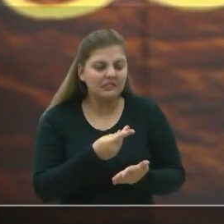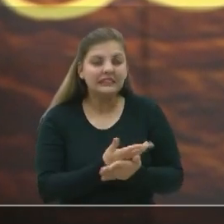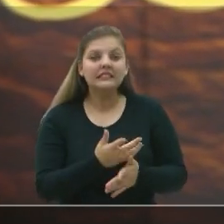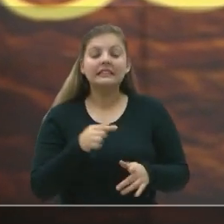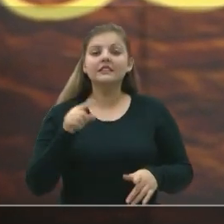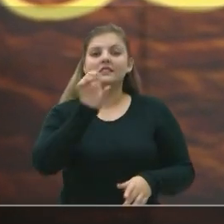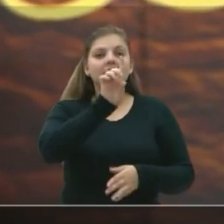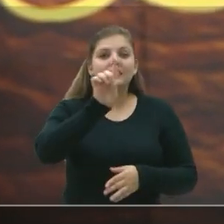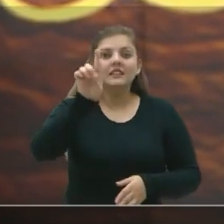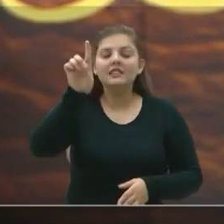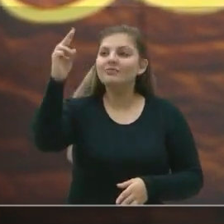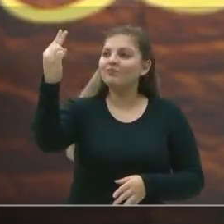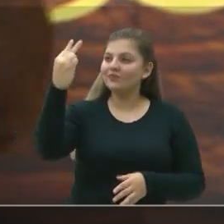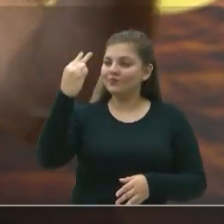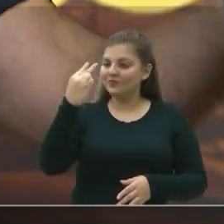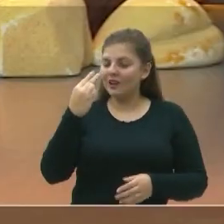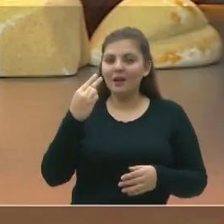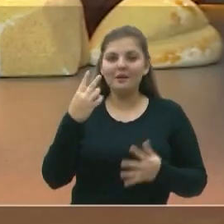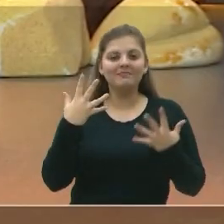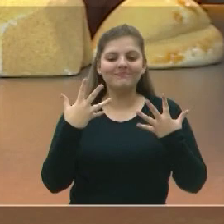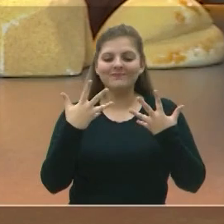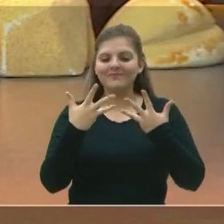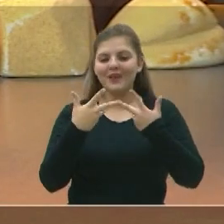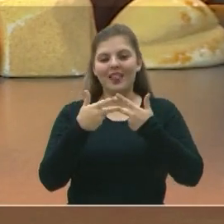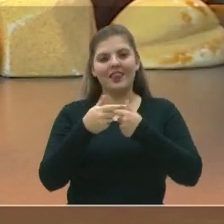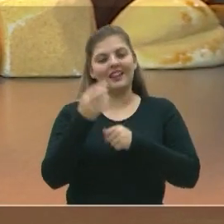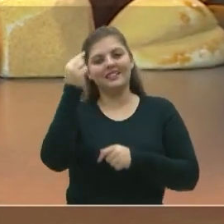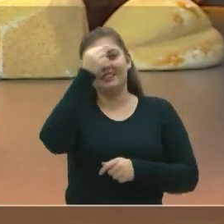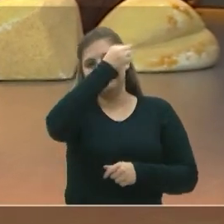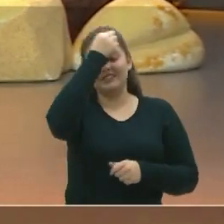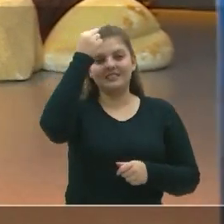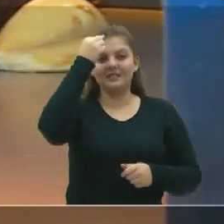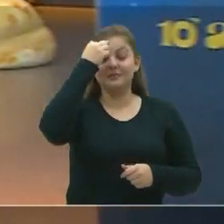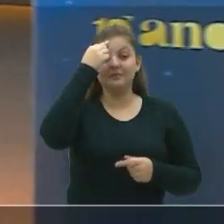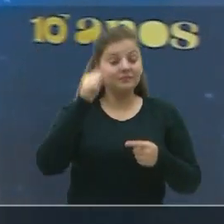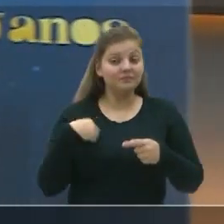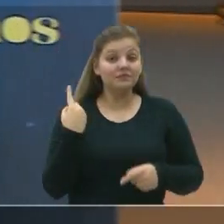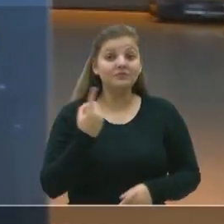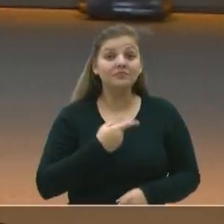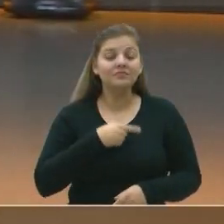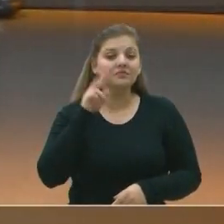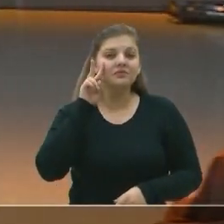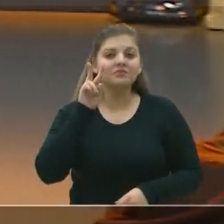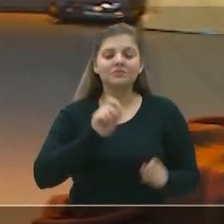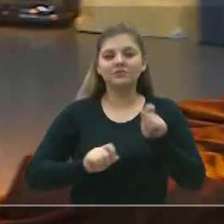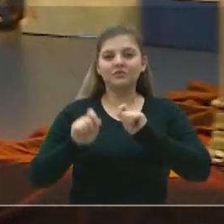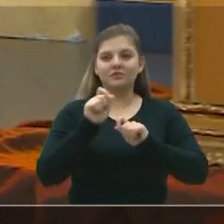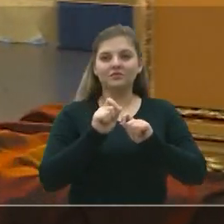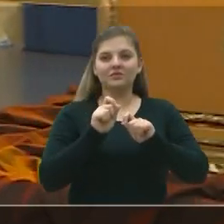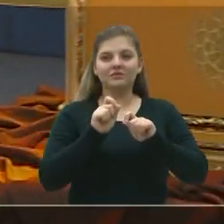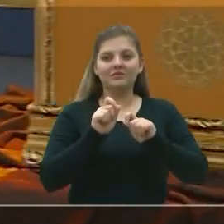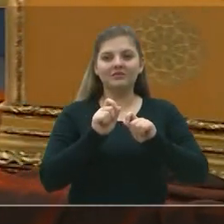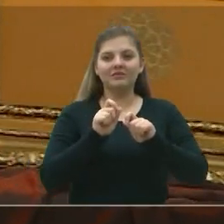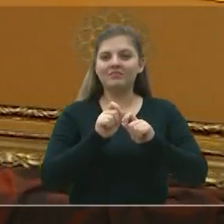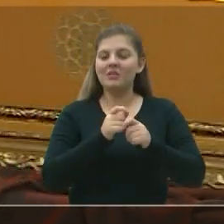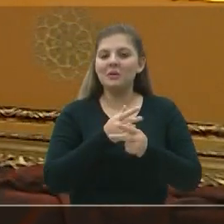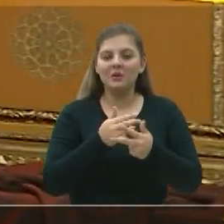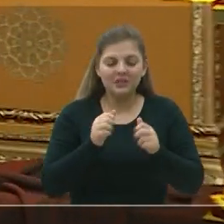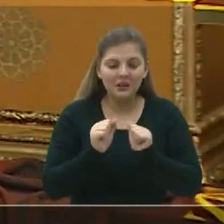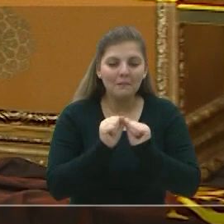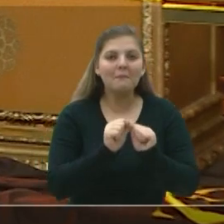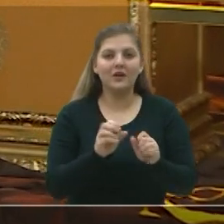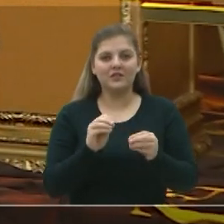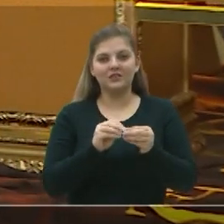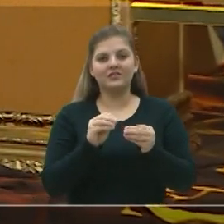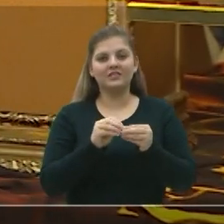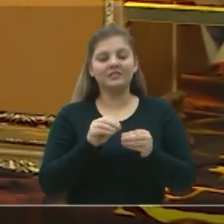nós beleza e santidade. Deus vê em nós aquilo que Ele pode fazer. É